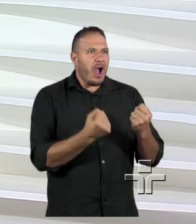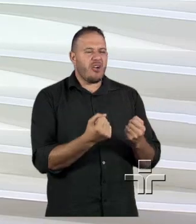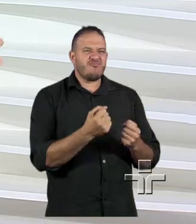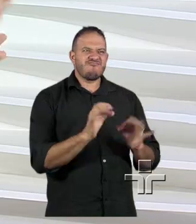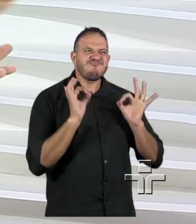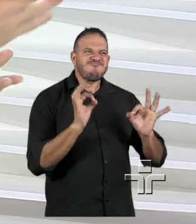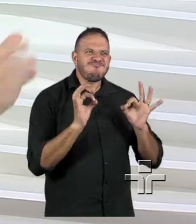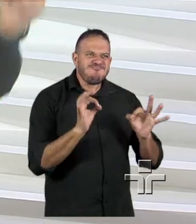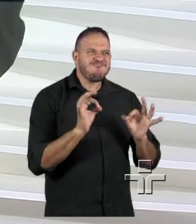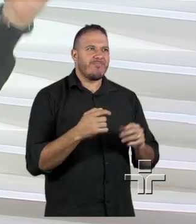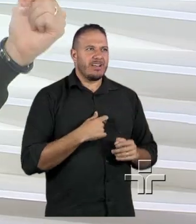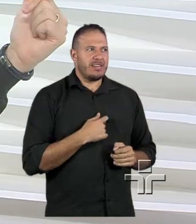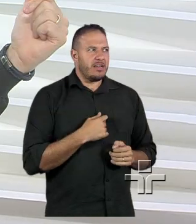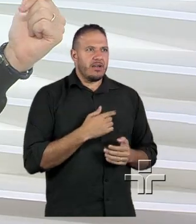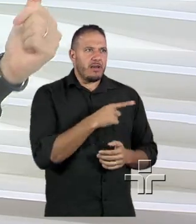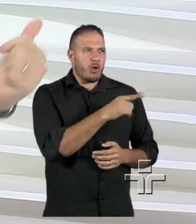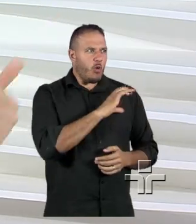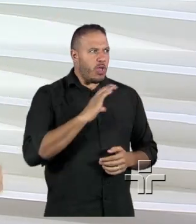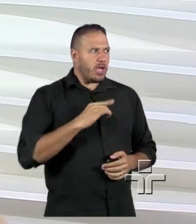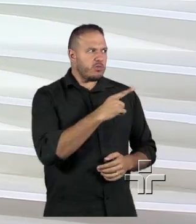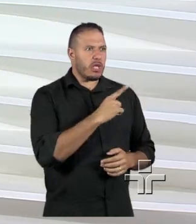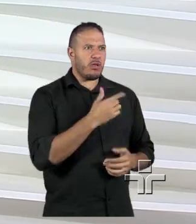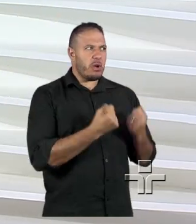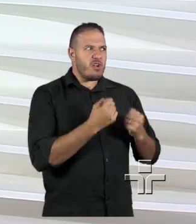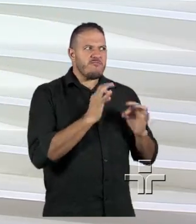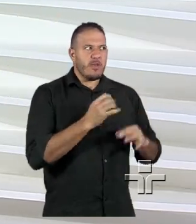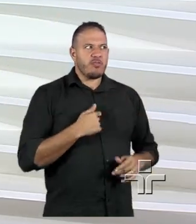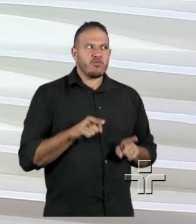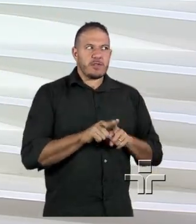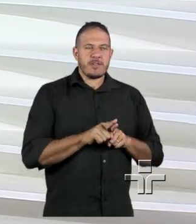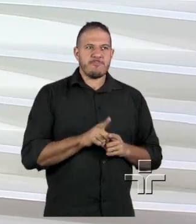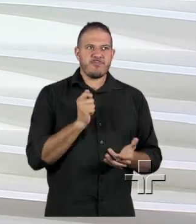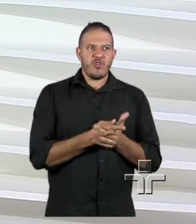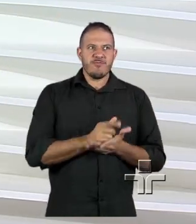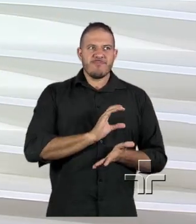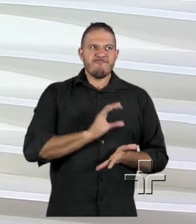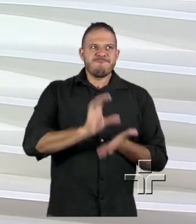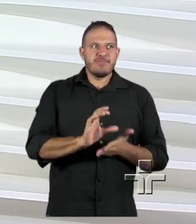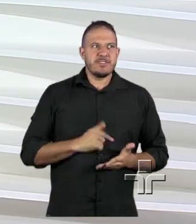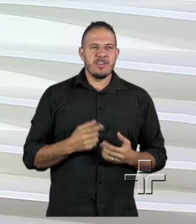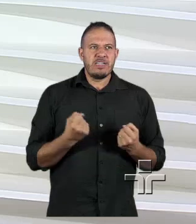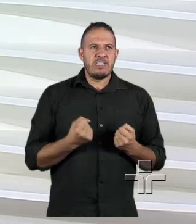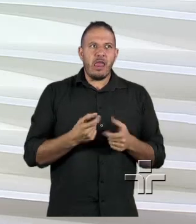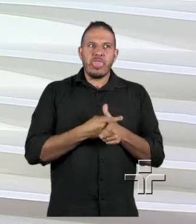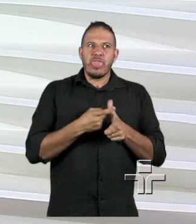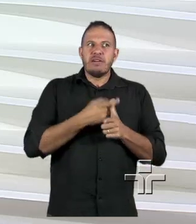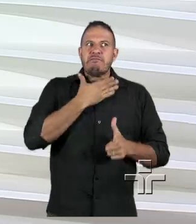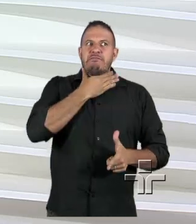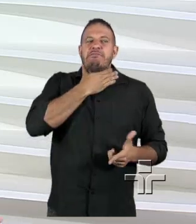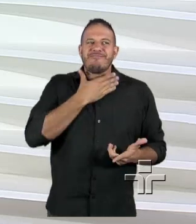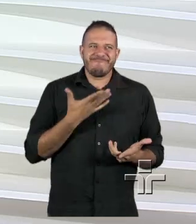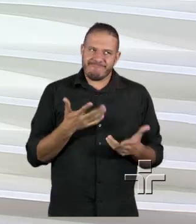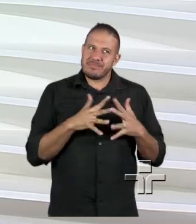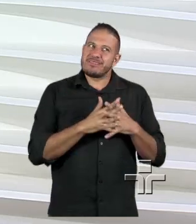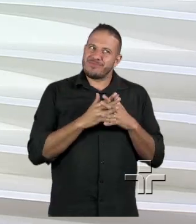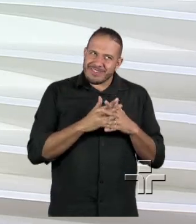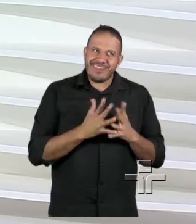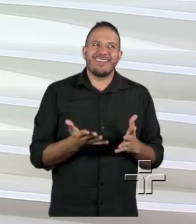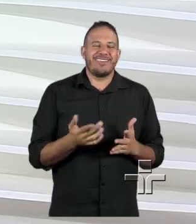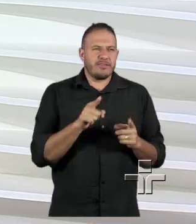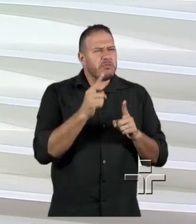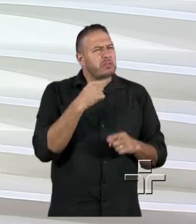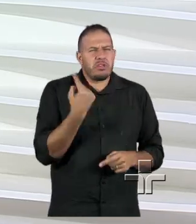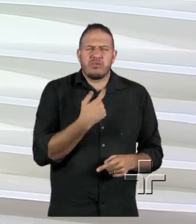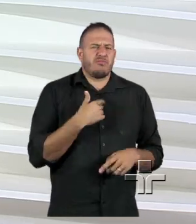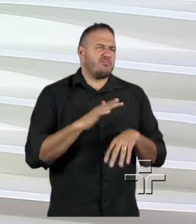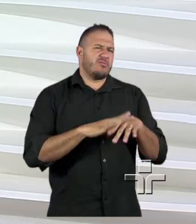pagar fatiado porque o cunhado tem, né? Então, e aí começa a criar dívidas, etc. Então, a gente é muito adepto,